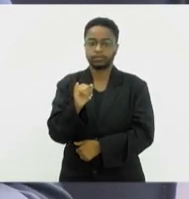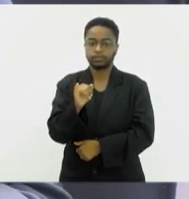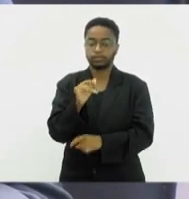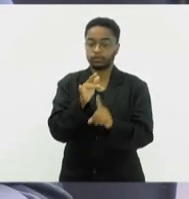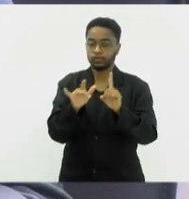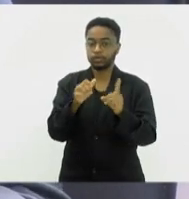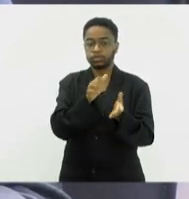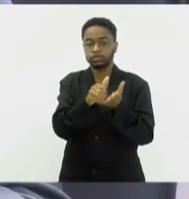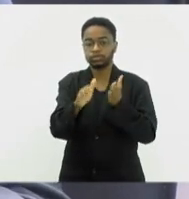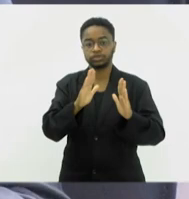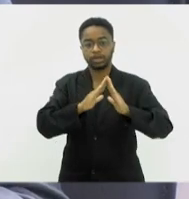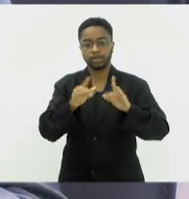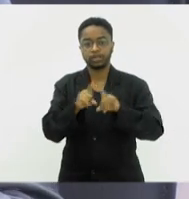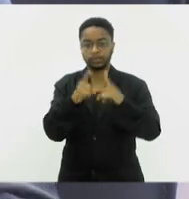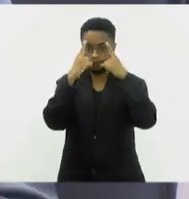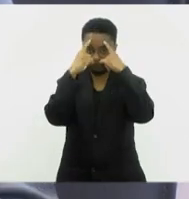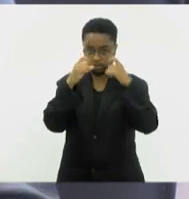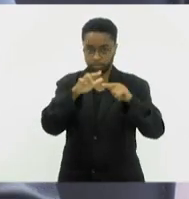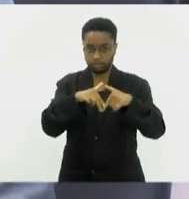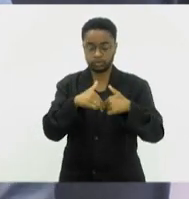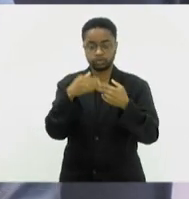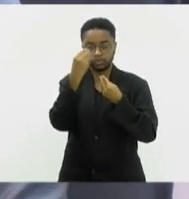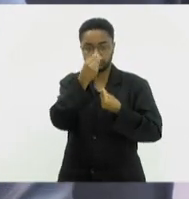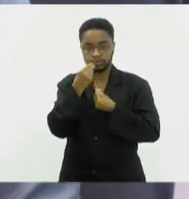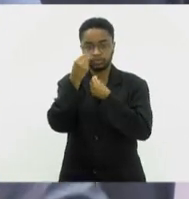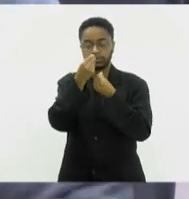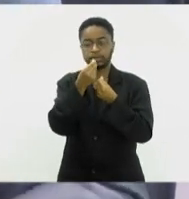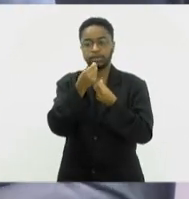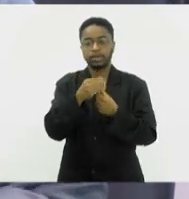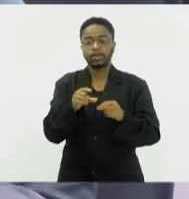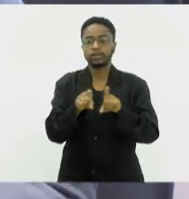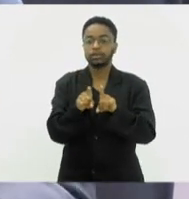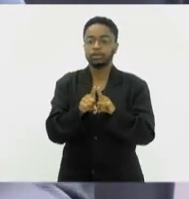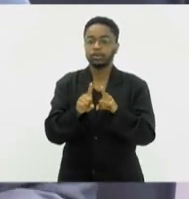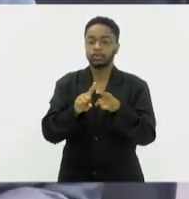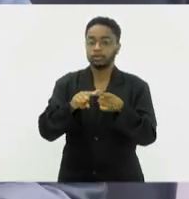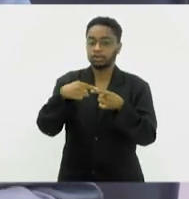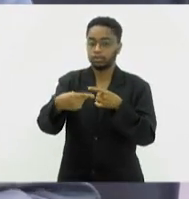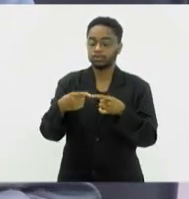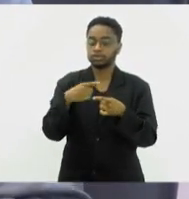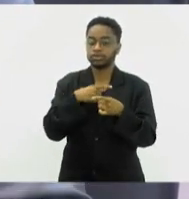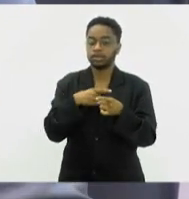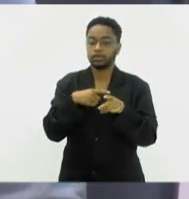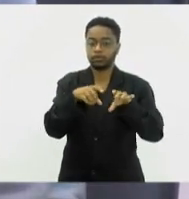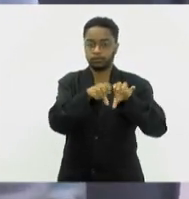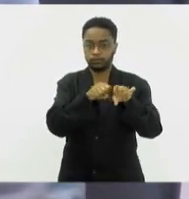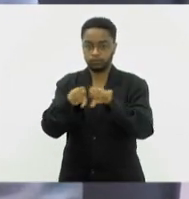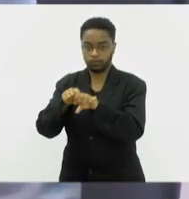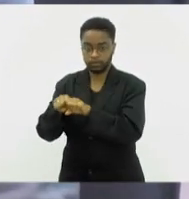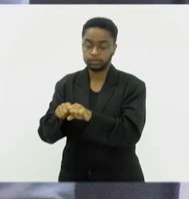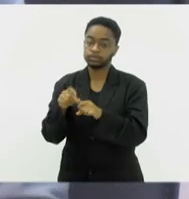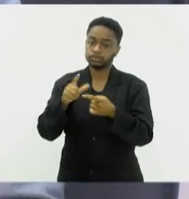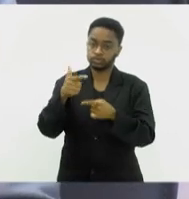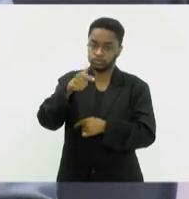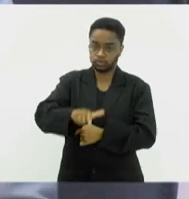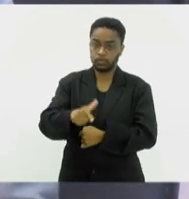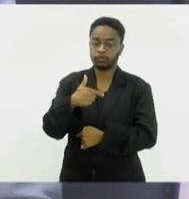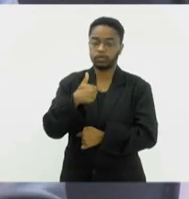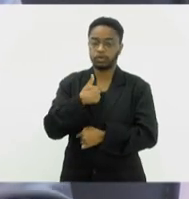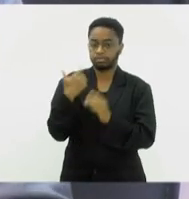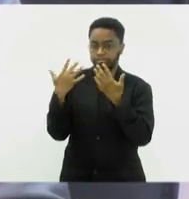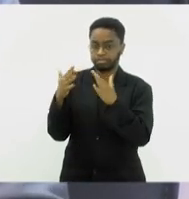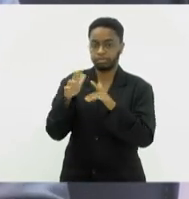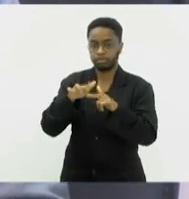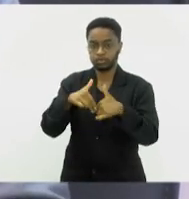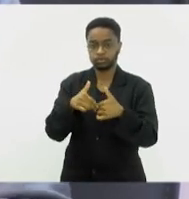expulsas de casa e vítimas de violência por conta da sua orientação sexual. E, por fim, as qualificações, mais uma vez aqui enaltecendo o amplo currículo,